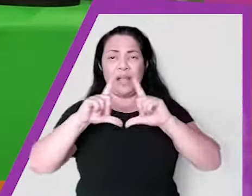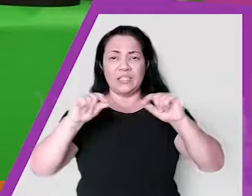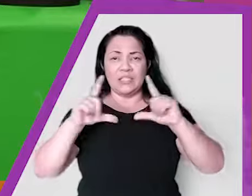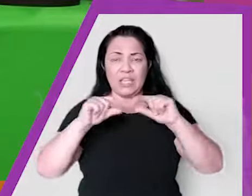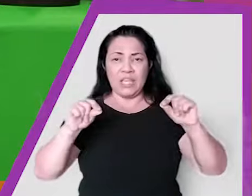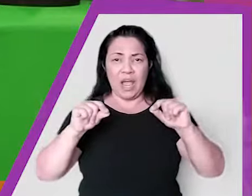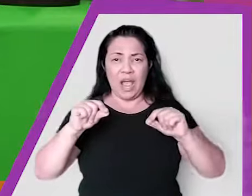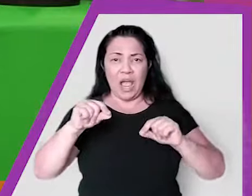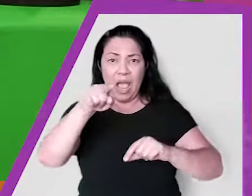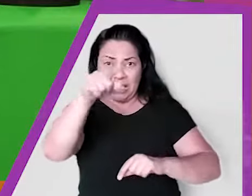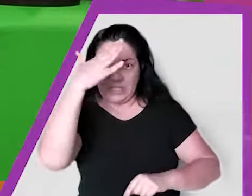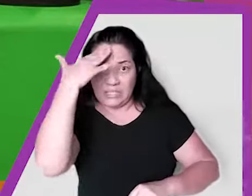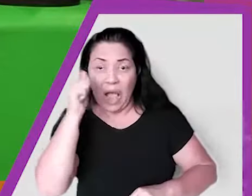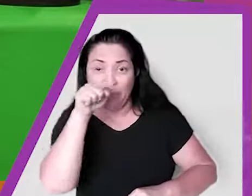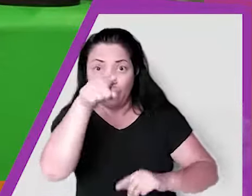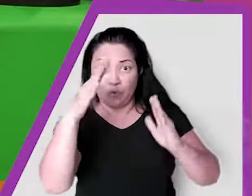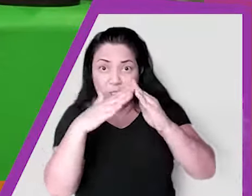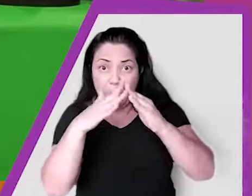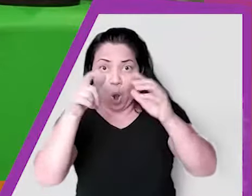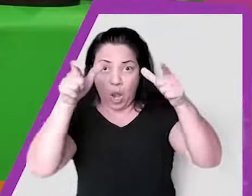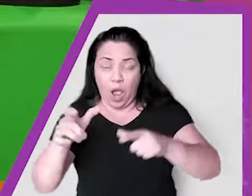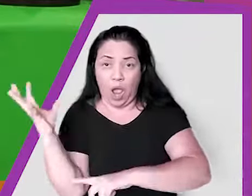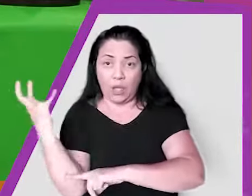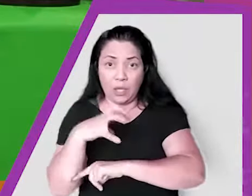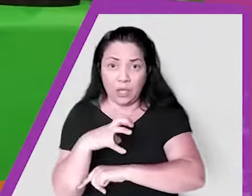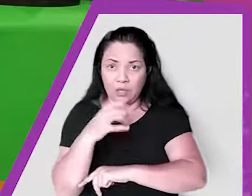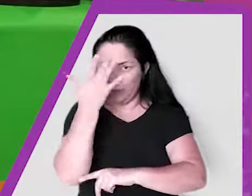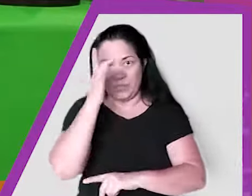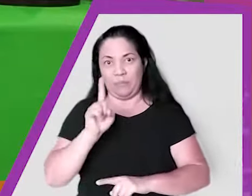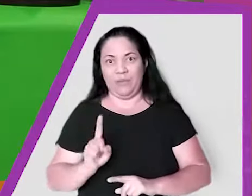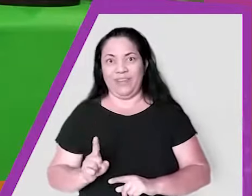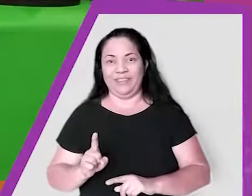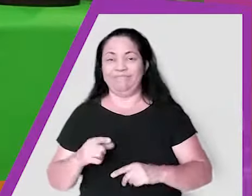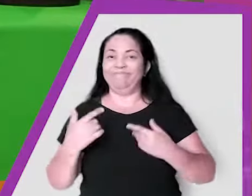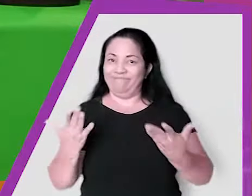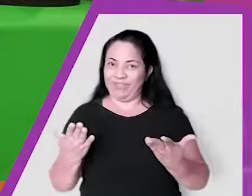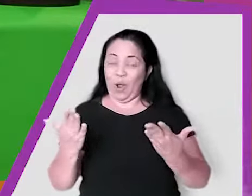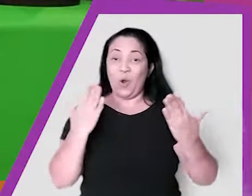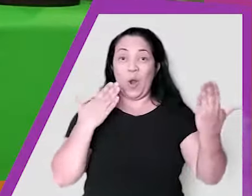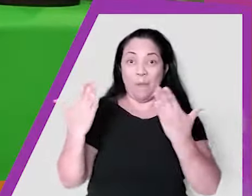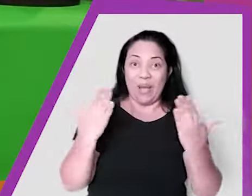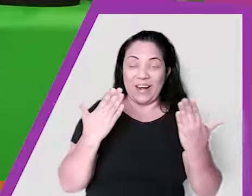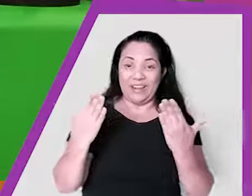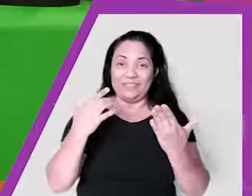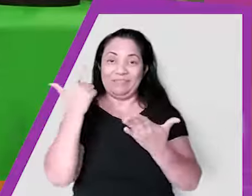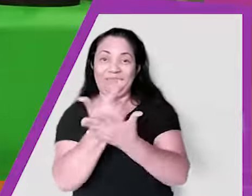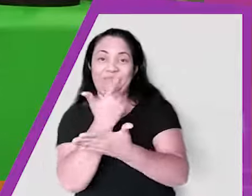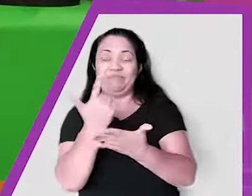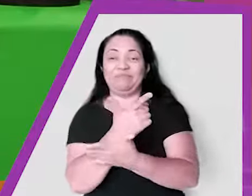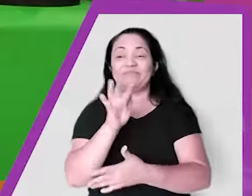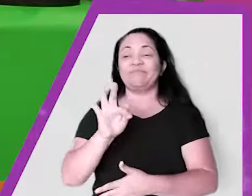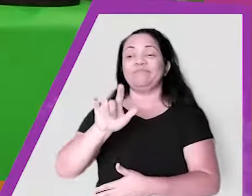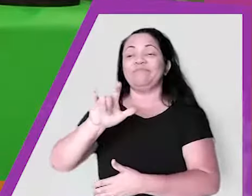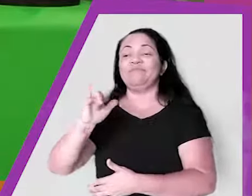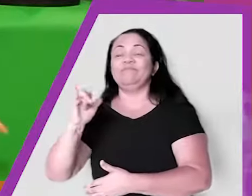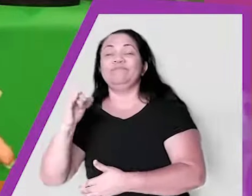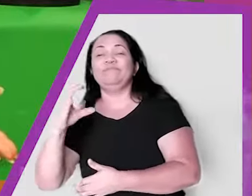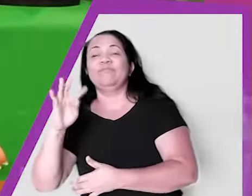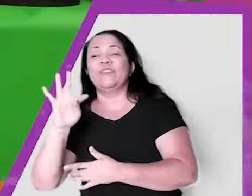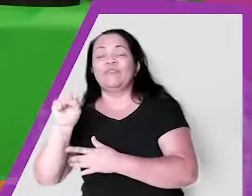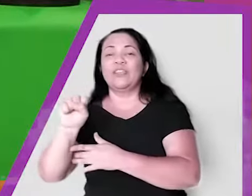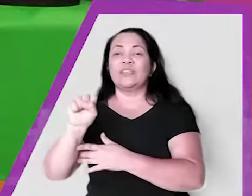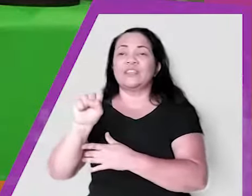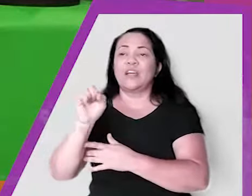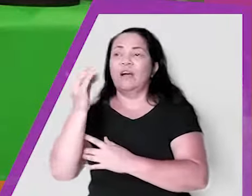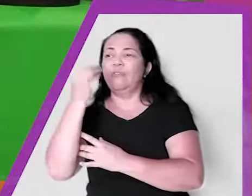em Brasília nem sequer sabem que moram no cerrado. Vocês sabiam disso? Ou seja, o cerrado não vale nada. É como o